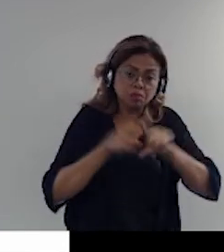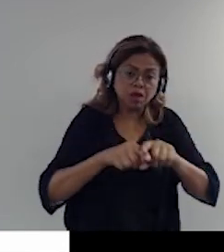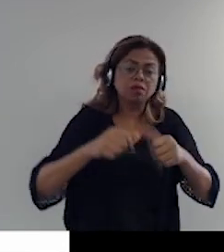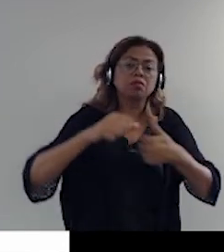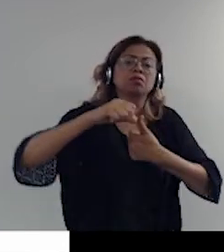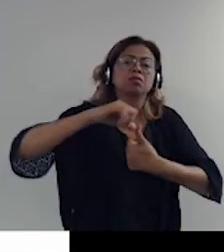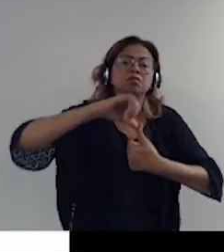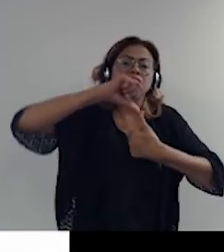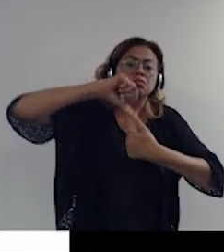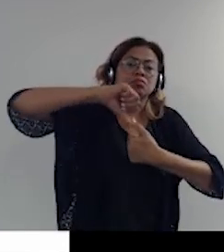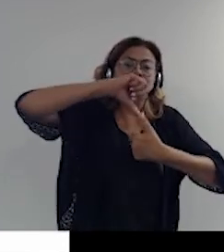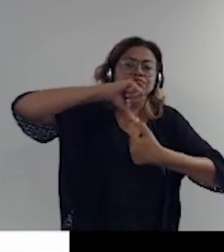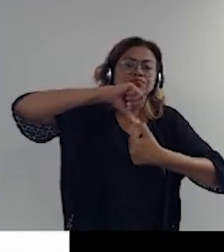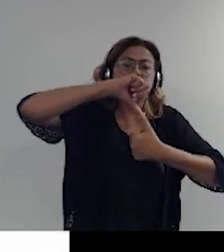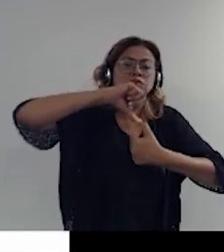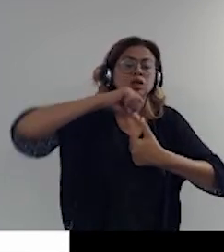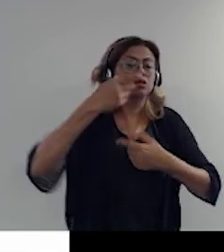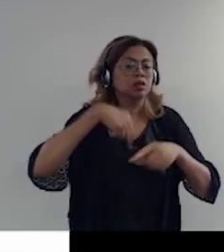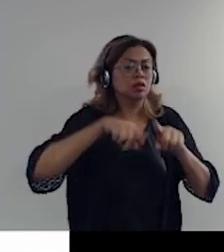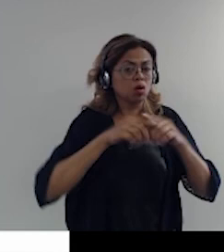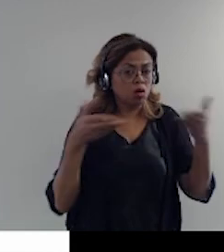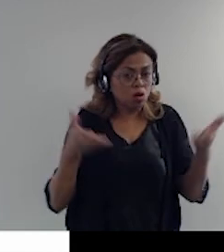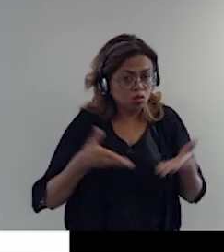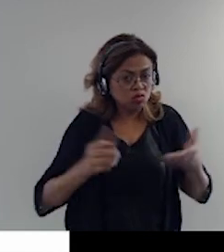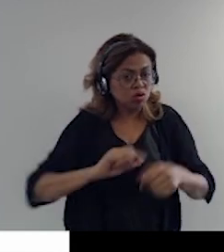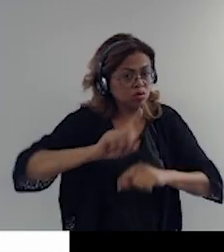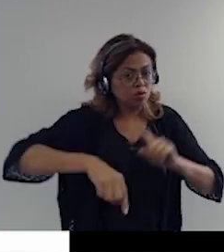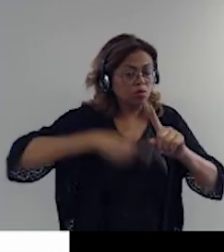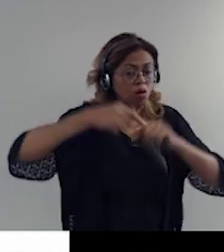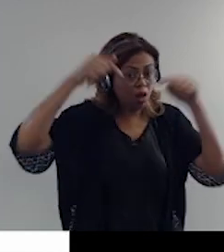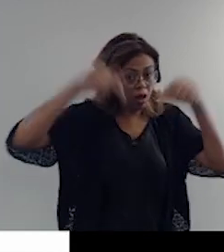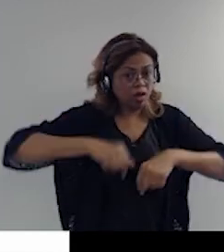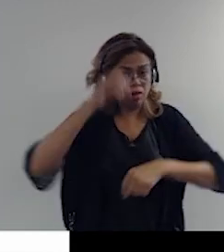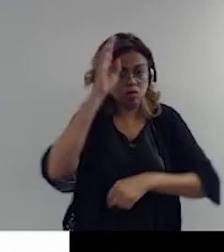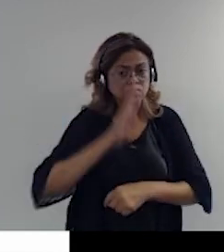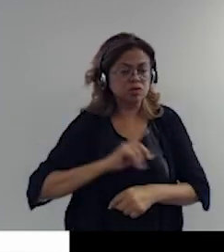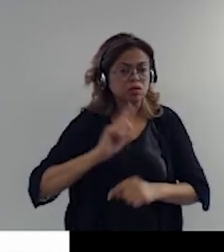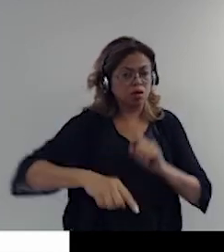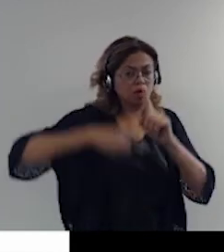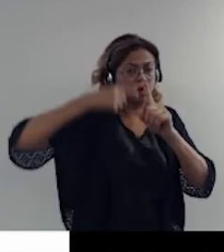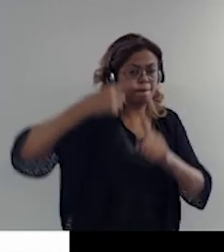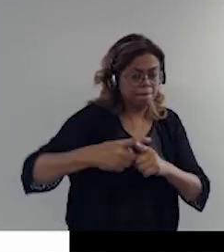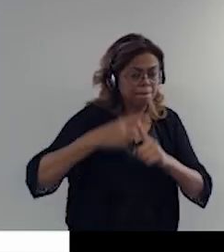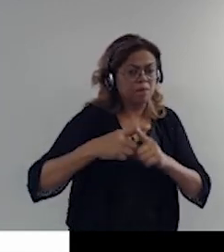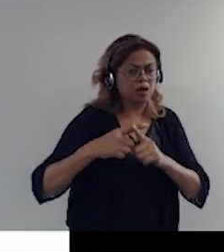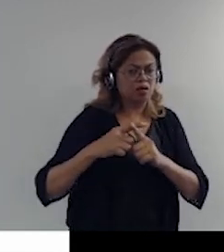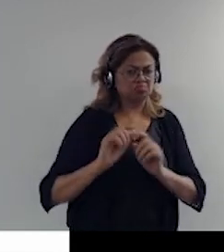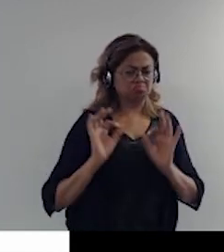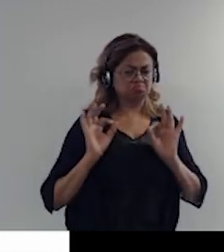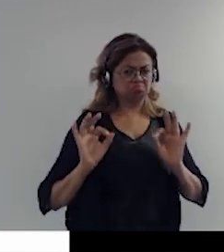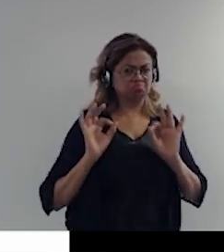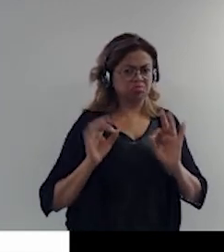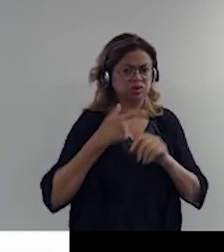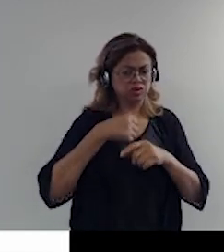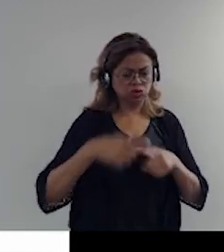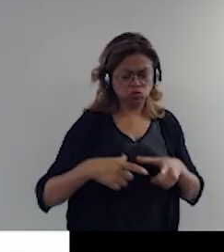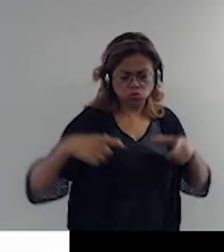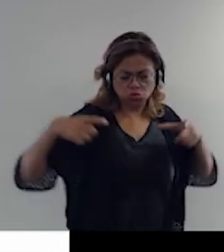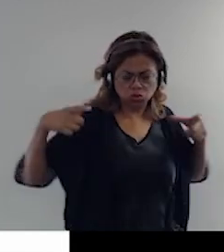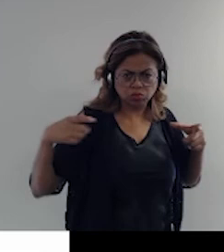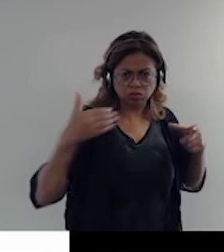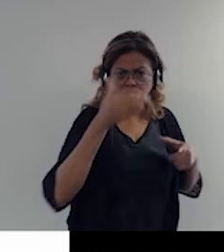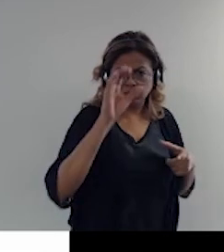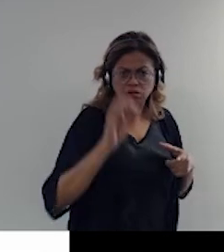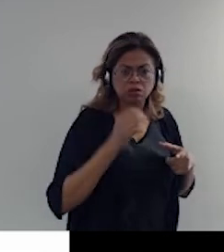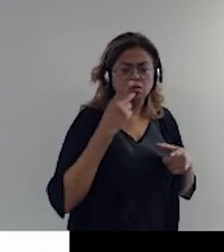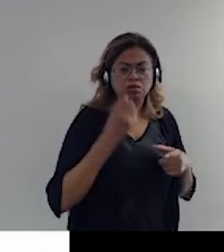de fundos do Brasil é uma das mais sofisticadas do mundo, ela é a 9ª ou 10ª em tamanho, a depender de quando